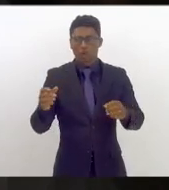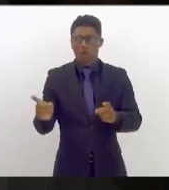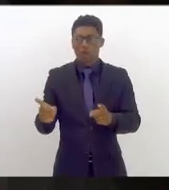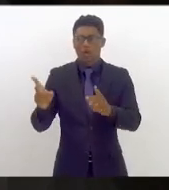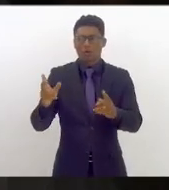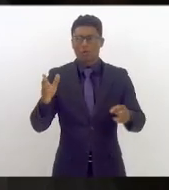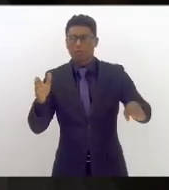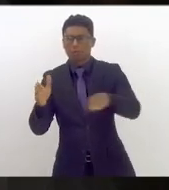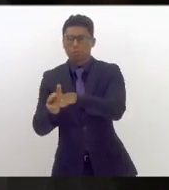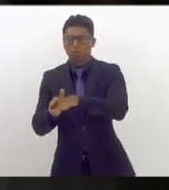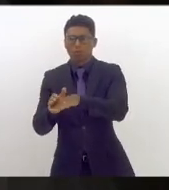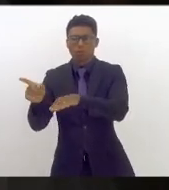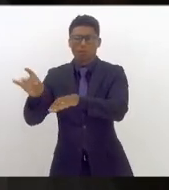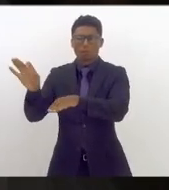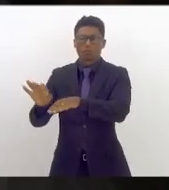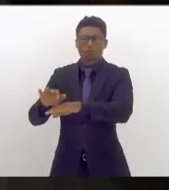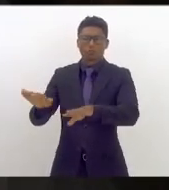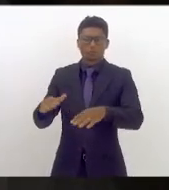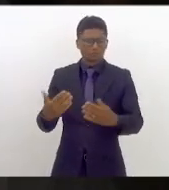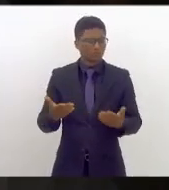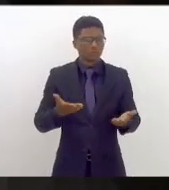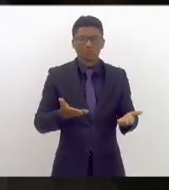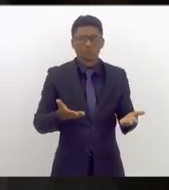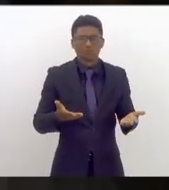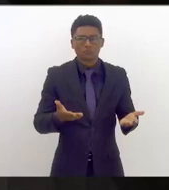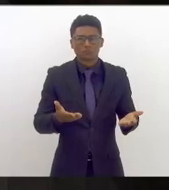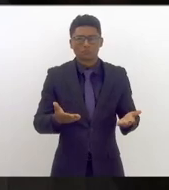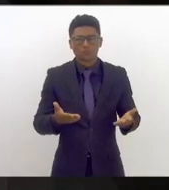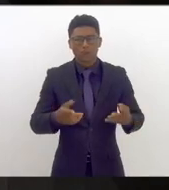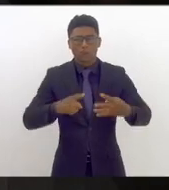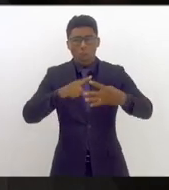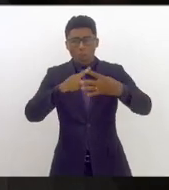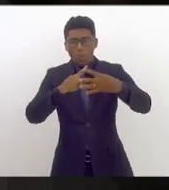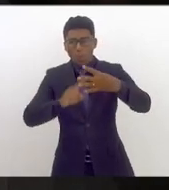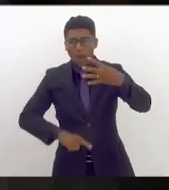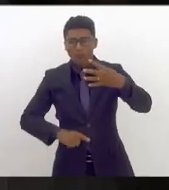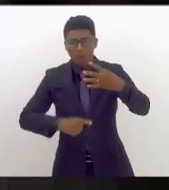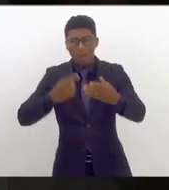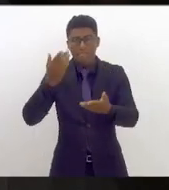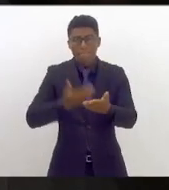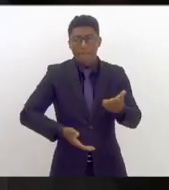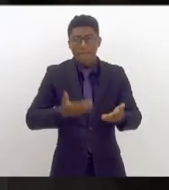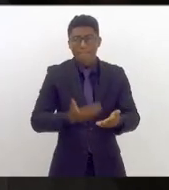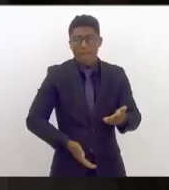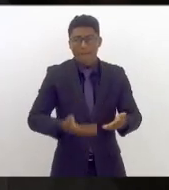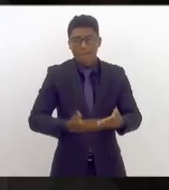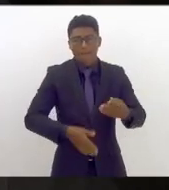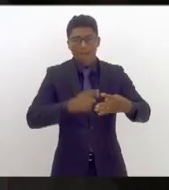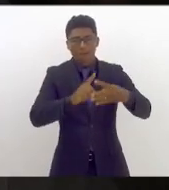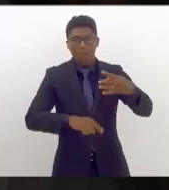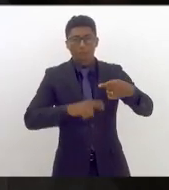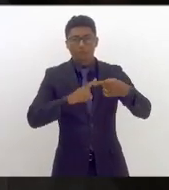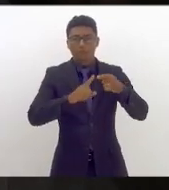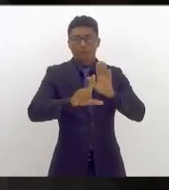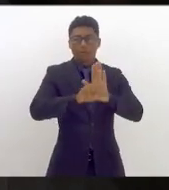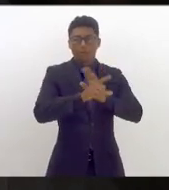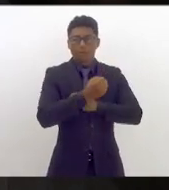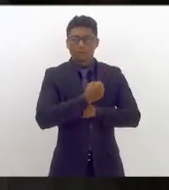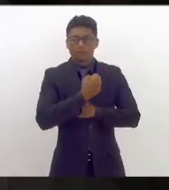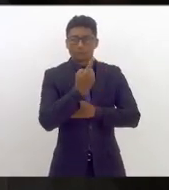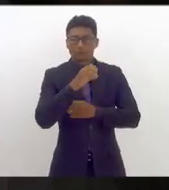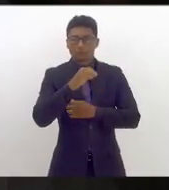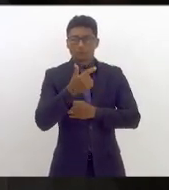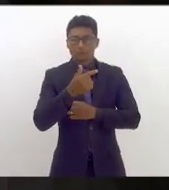Então, quatro níveis de perda acabei de relacionar. É Lei Complementar 192 e 194,